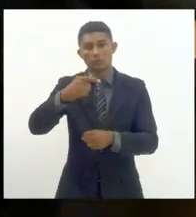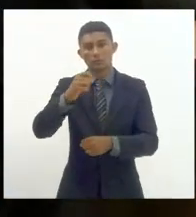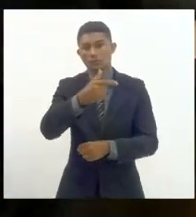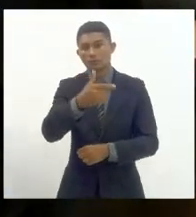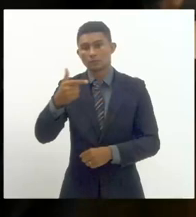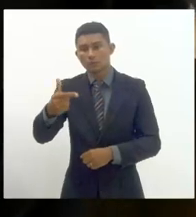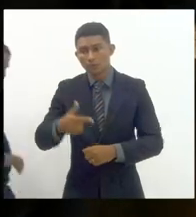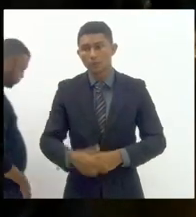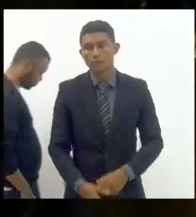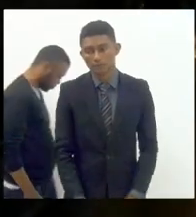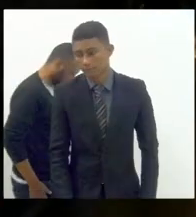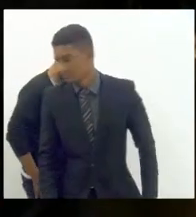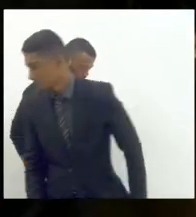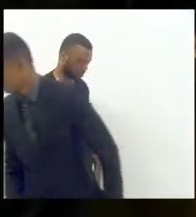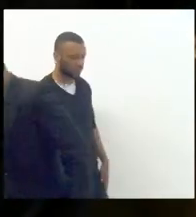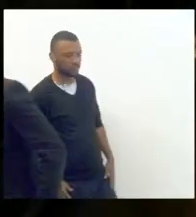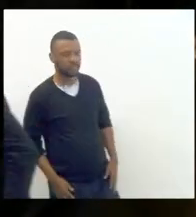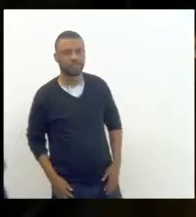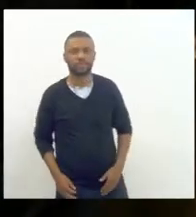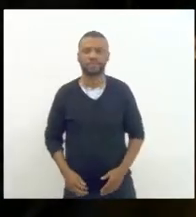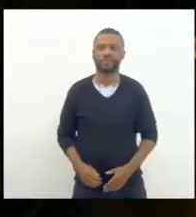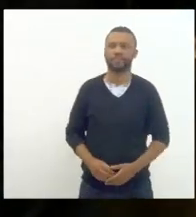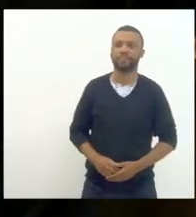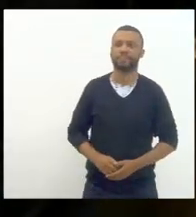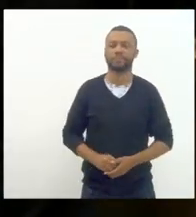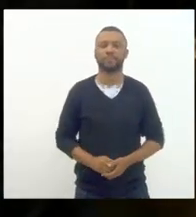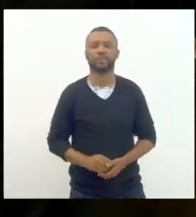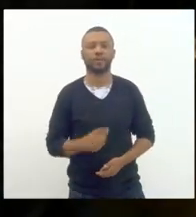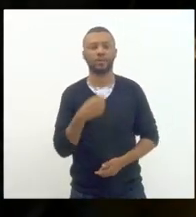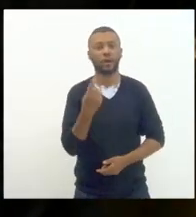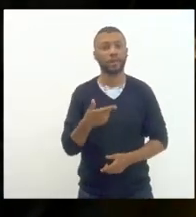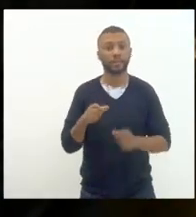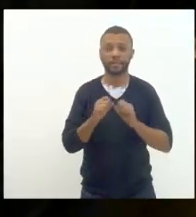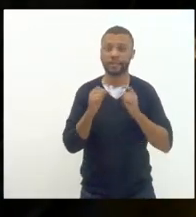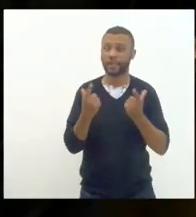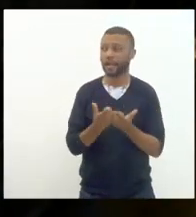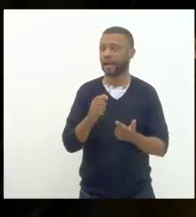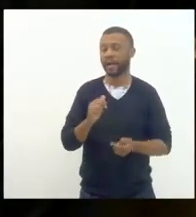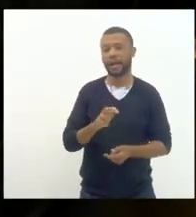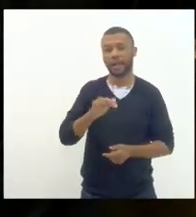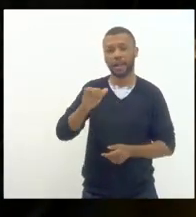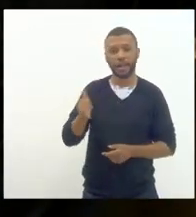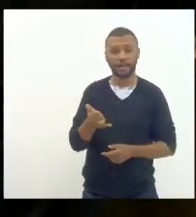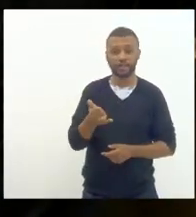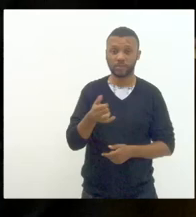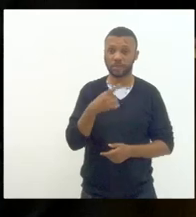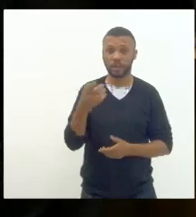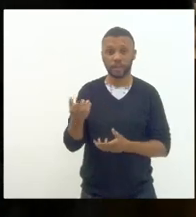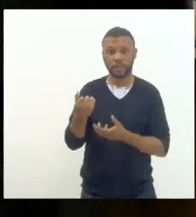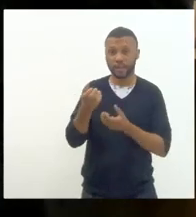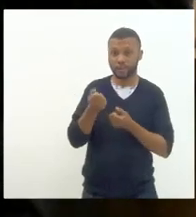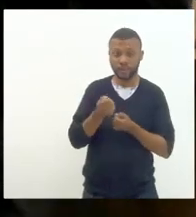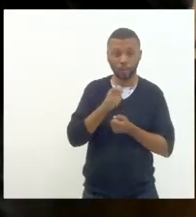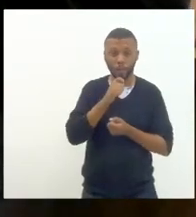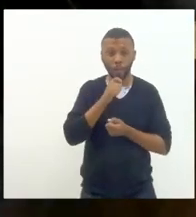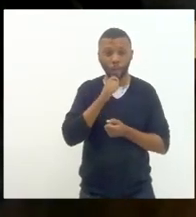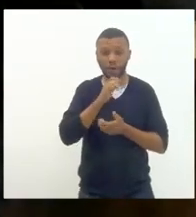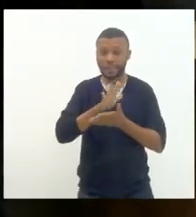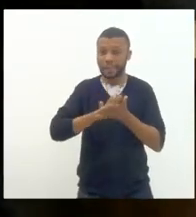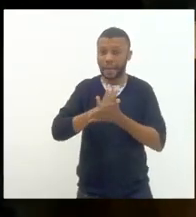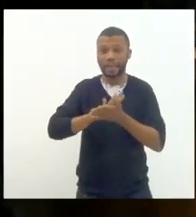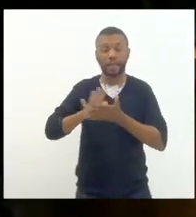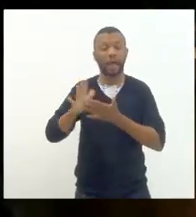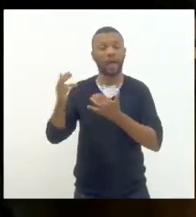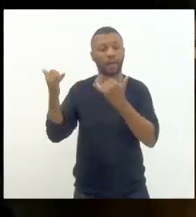e nós, enfermeira Rejane, nessa casa, não recebemos a mensagem do